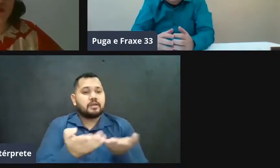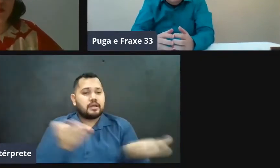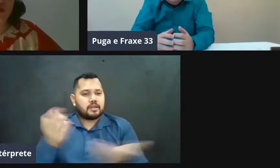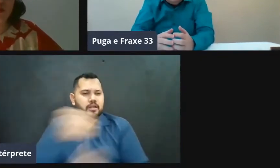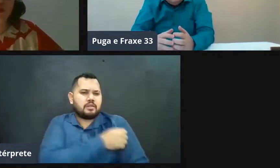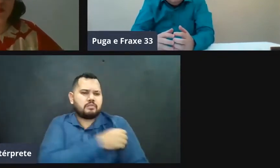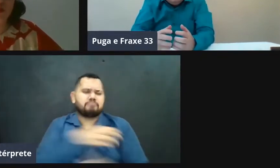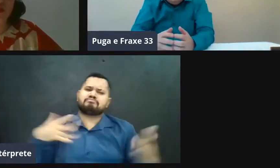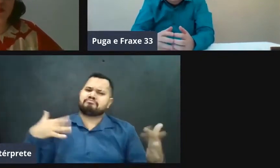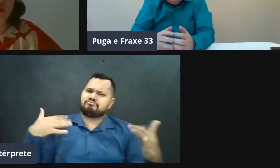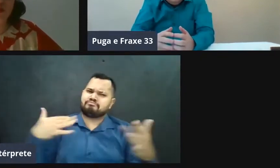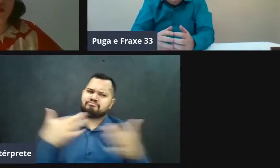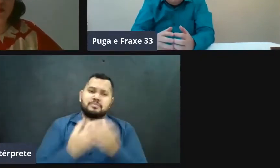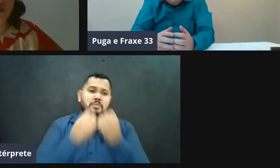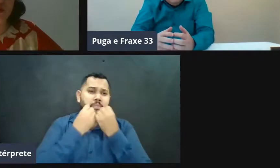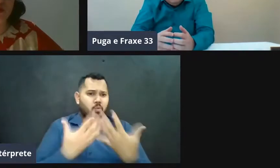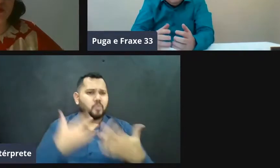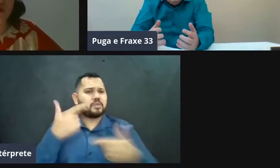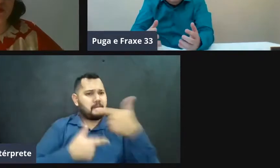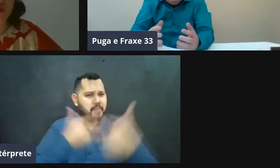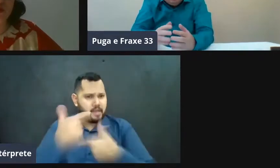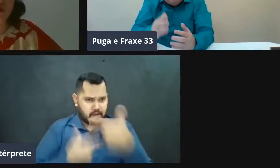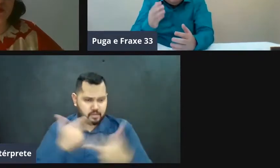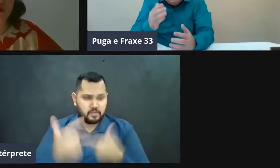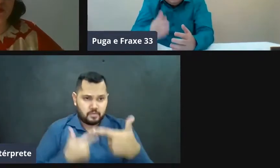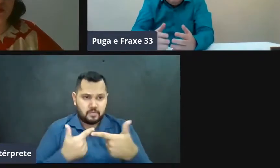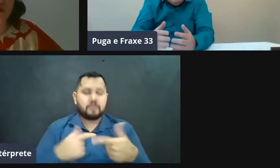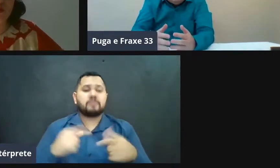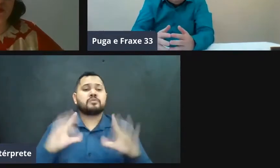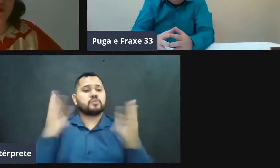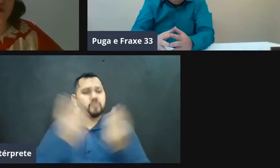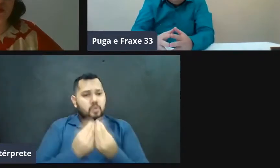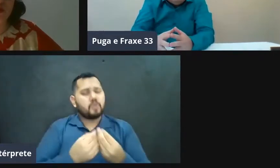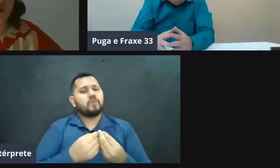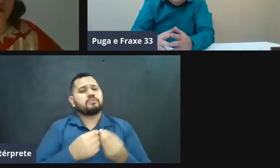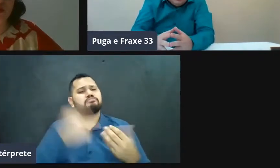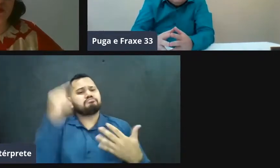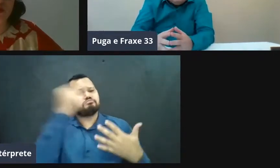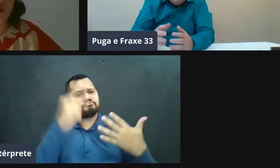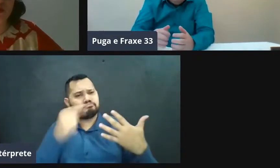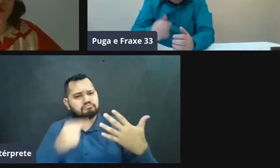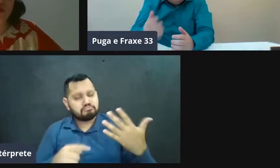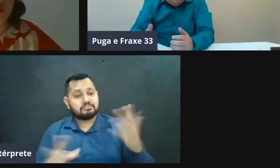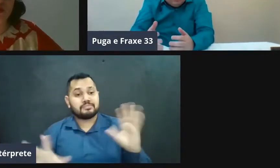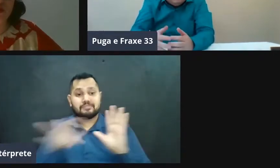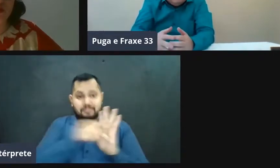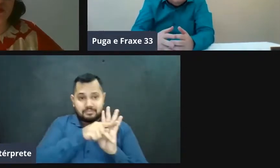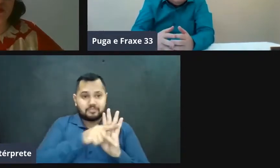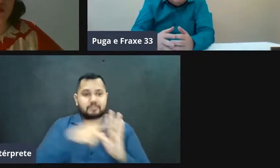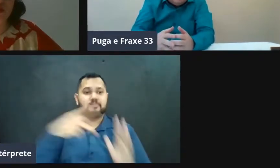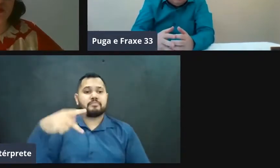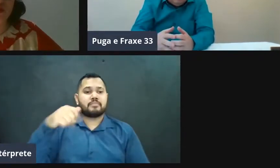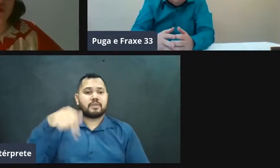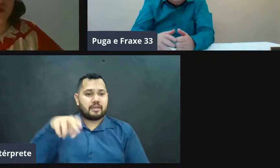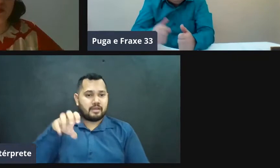longo desses anos, propiciando com que todos os elementos previstos no PNAES fossem oferecidos aos alunos, sob a